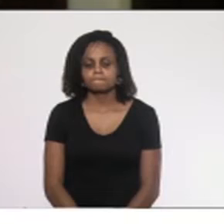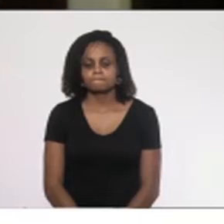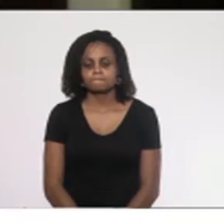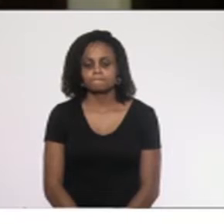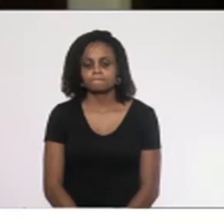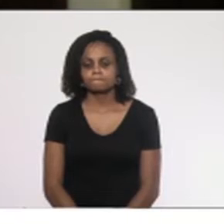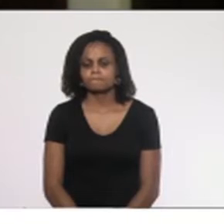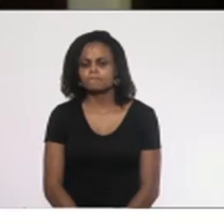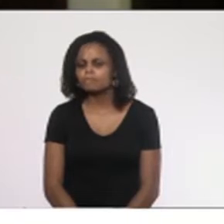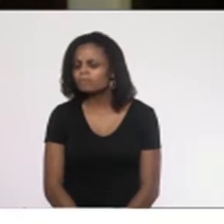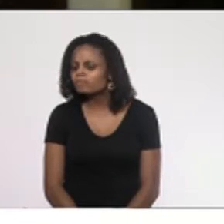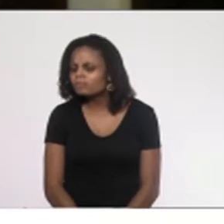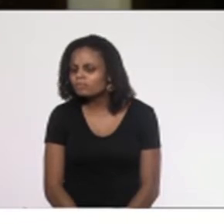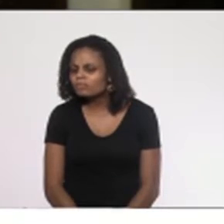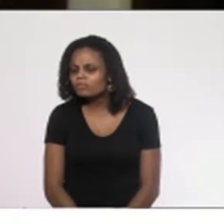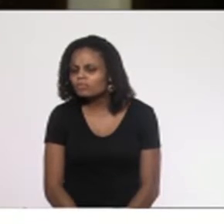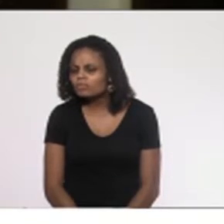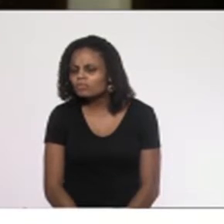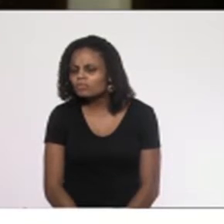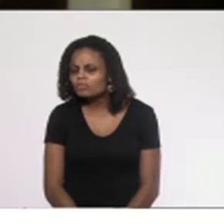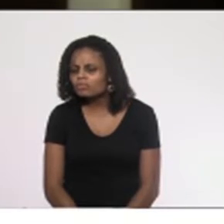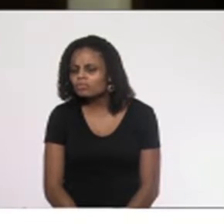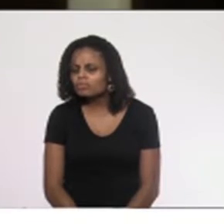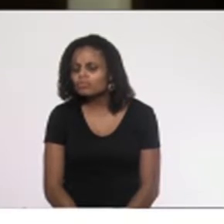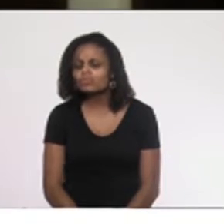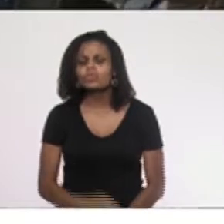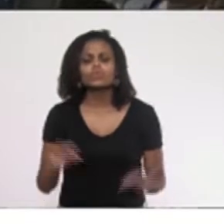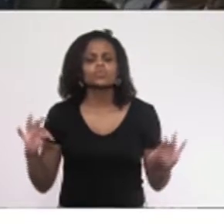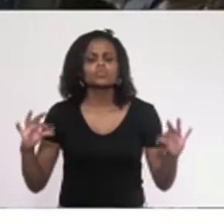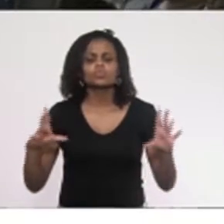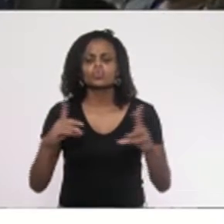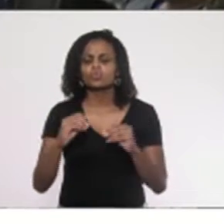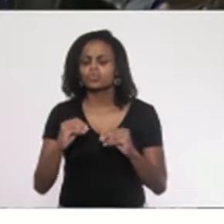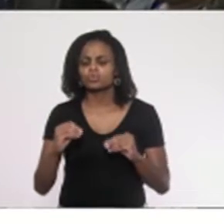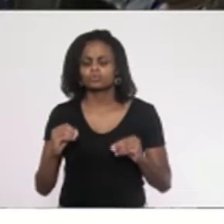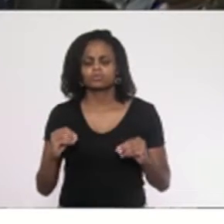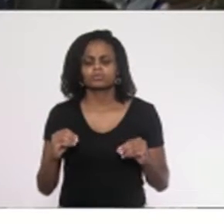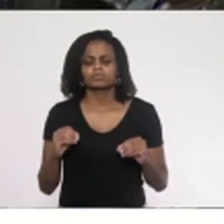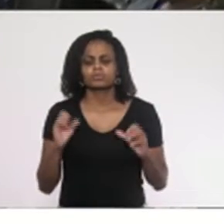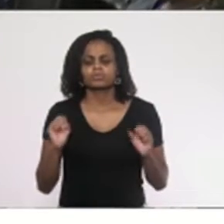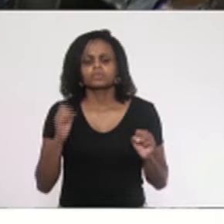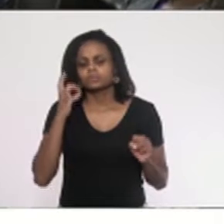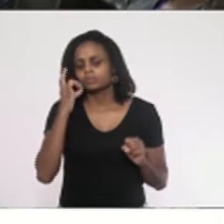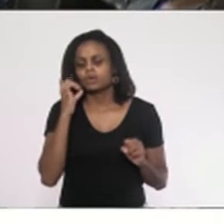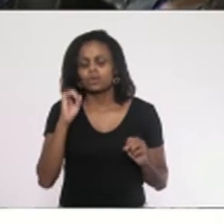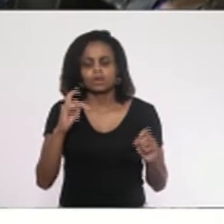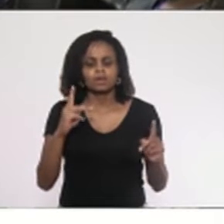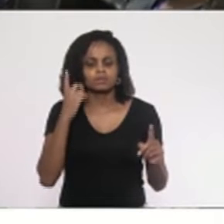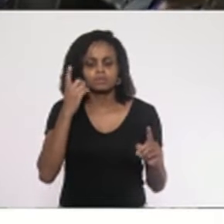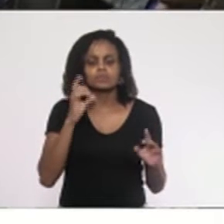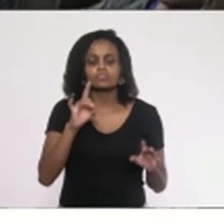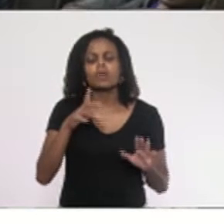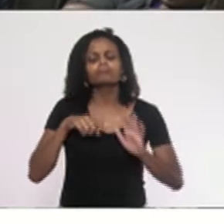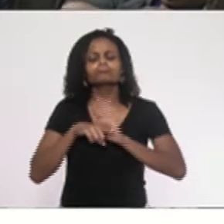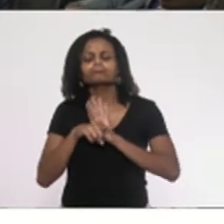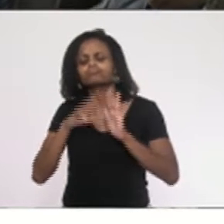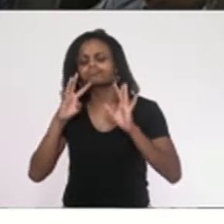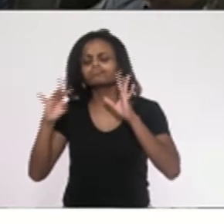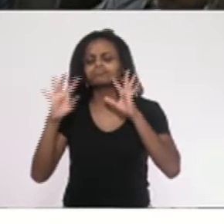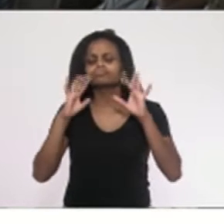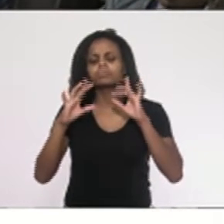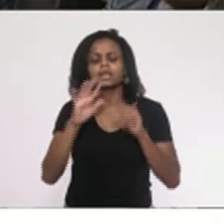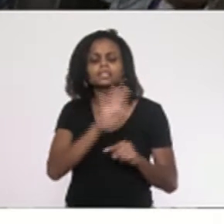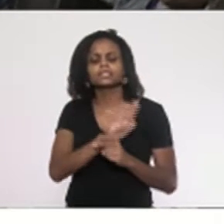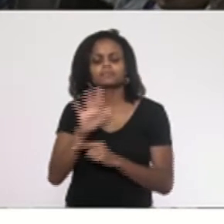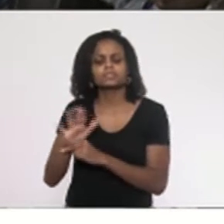fica expresso o meu voto. se opõe? De forma nenhuma. Estão todos de acordo. De forma nenhuma. Ok, deputado? Só queria fazer uma ponderação. A defesa